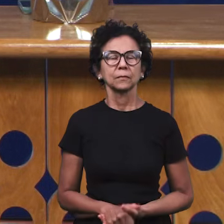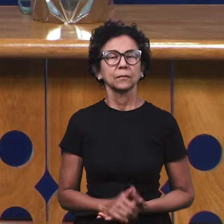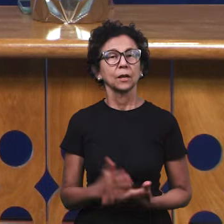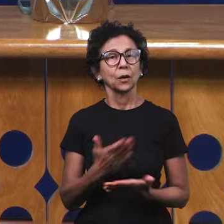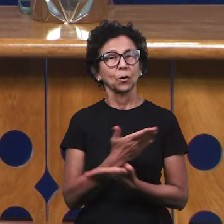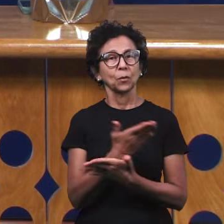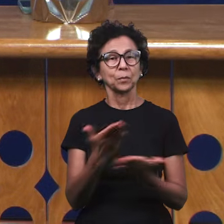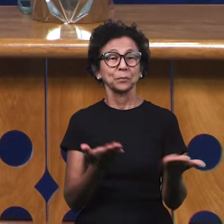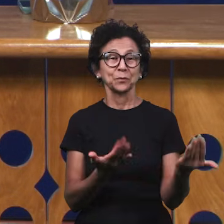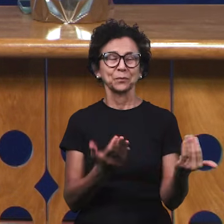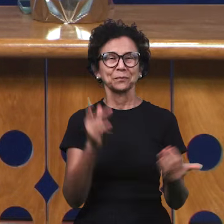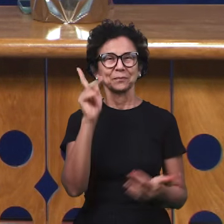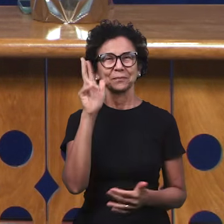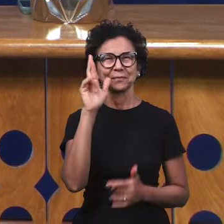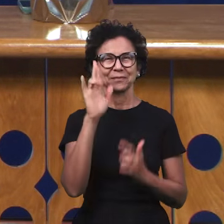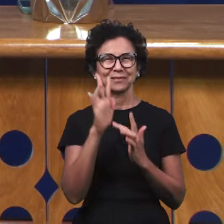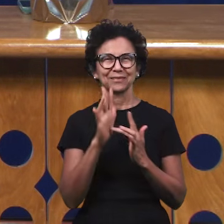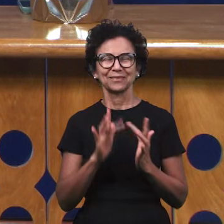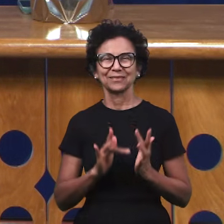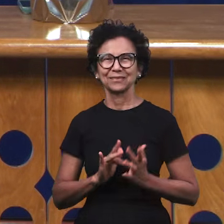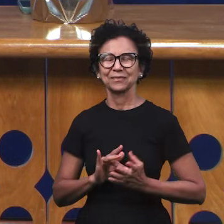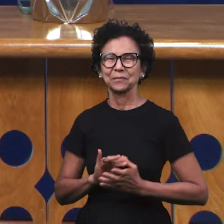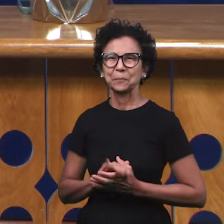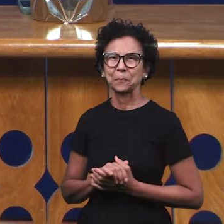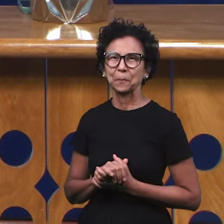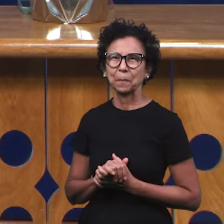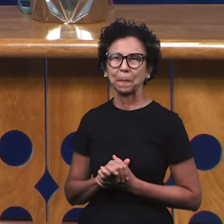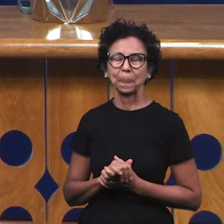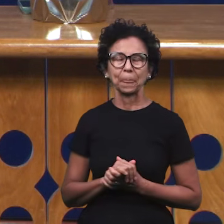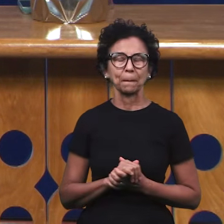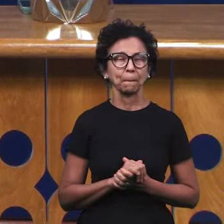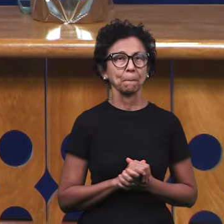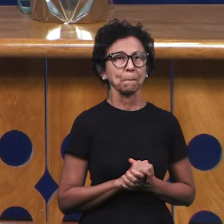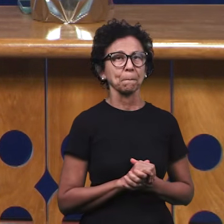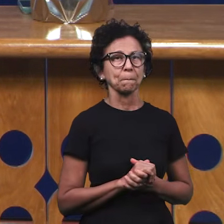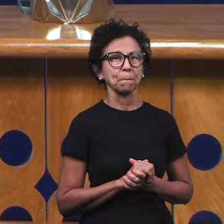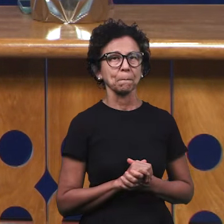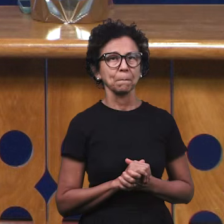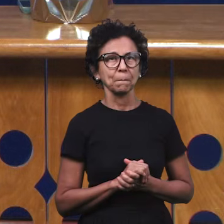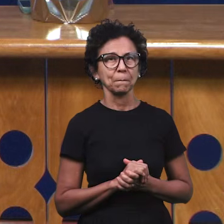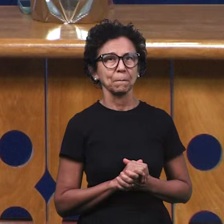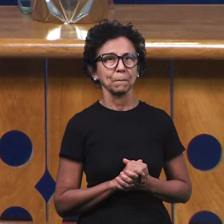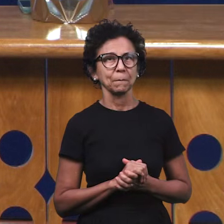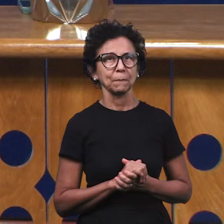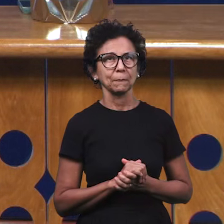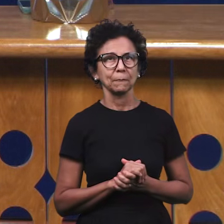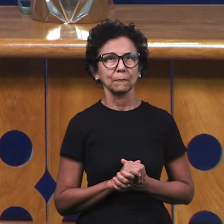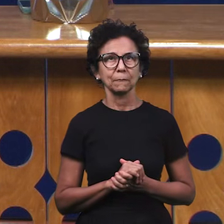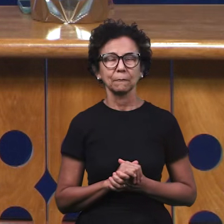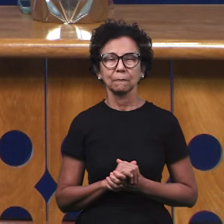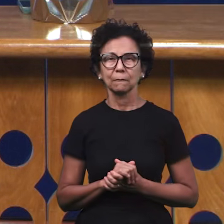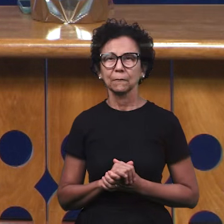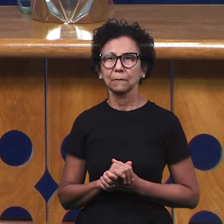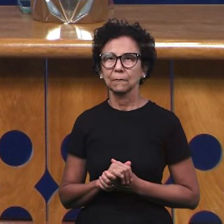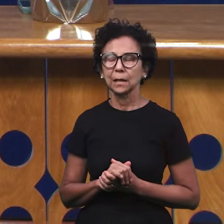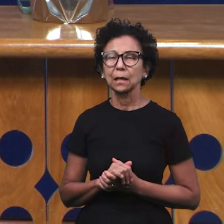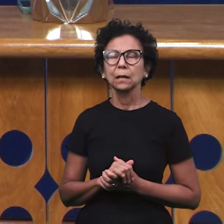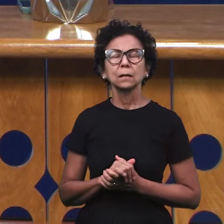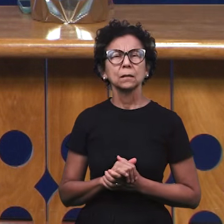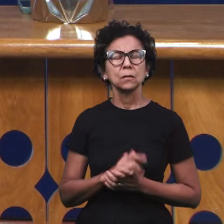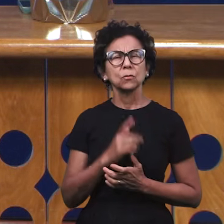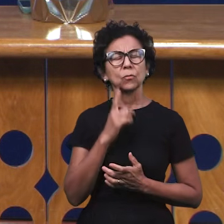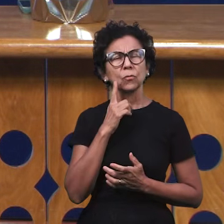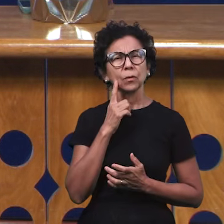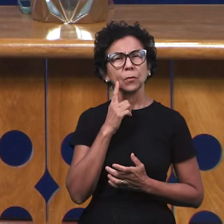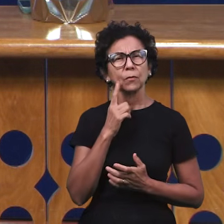saúdo todos os jovens com a paz do Senhor Jesus. Nós estamos nesses últimos capítulos, nesses últimos